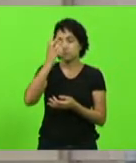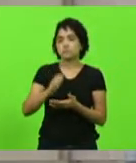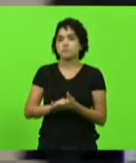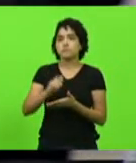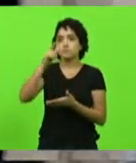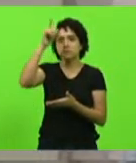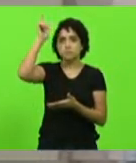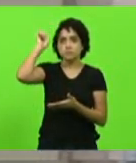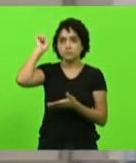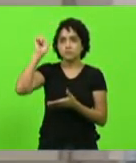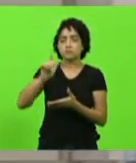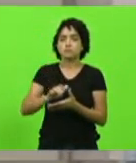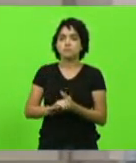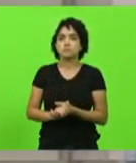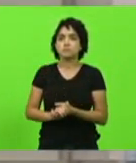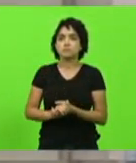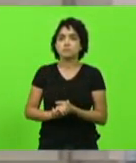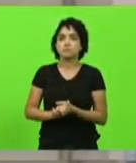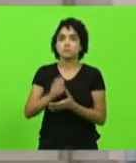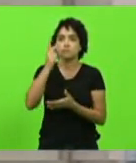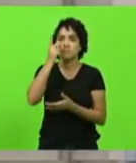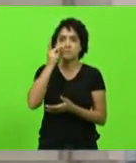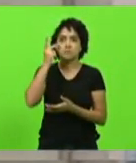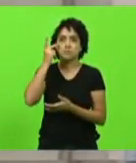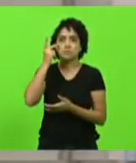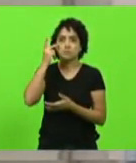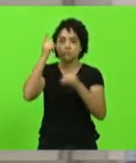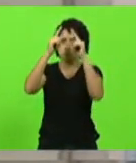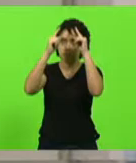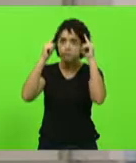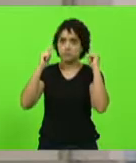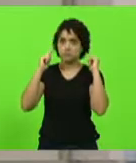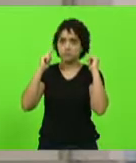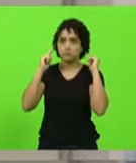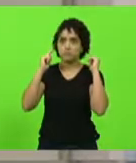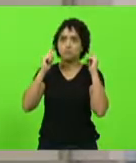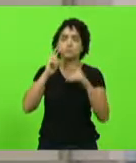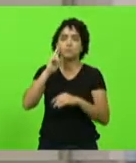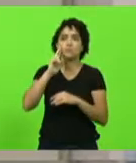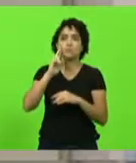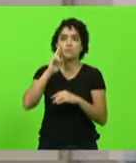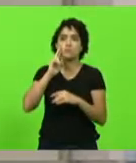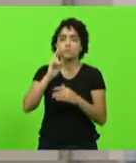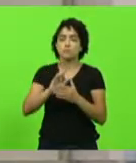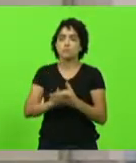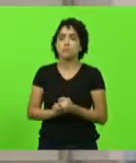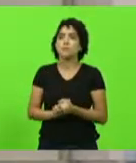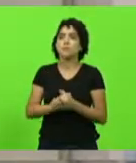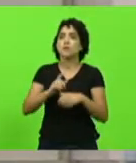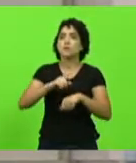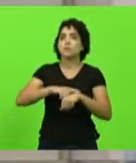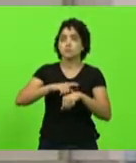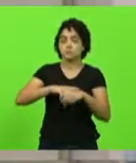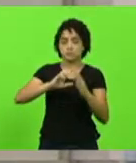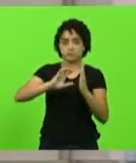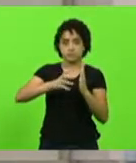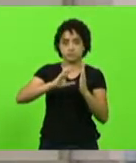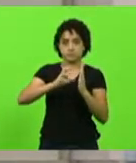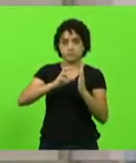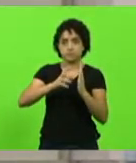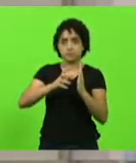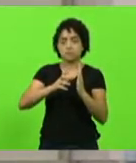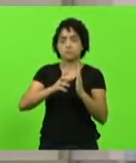Lima, Pedro Celso Zucchi, Neudi Sareta e Ivan Nats. Grande expediente. Neste horário destinado aos partidos